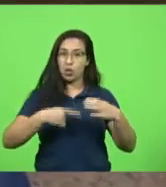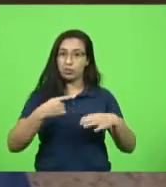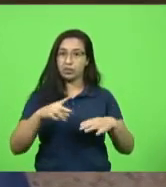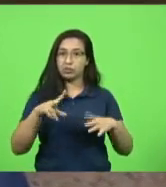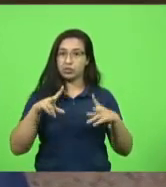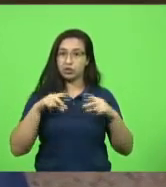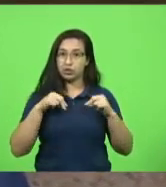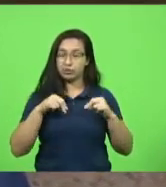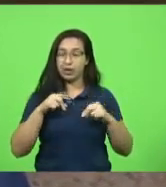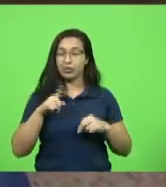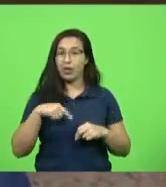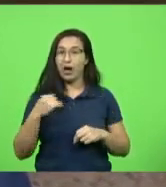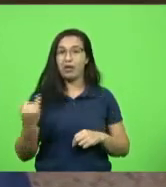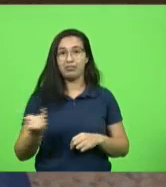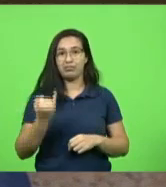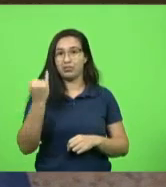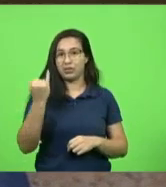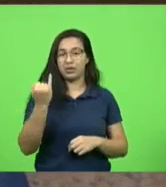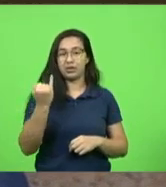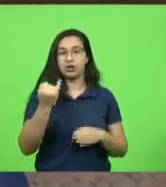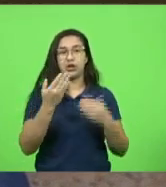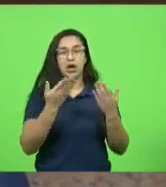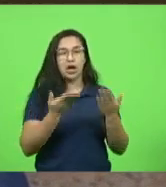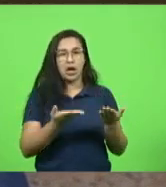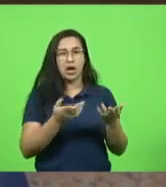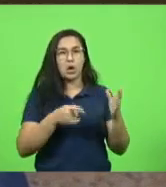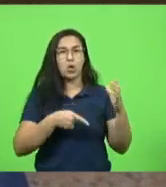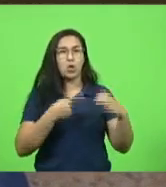Ainda mais essa comissão que vem sendo